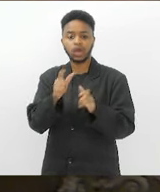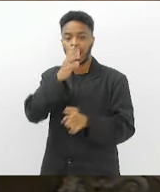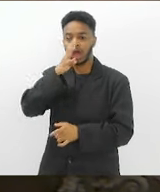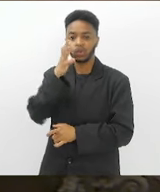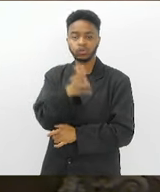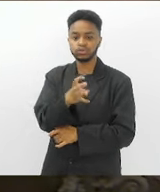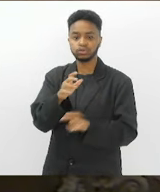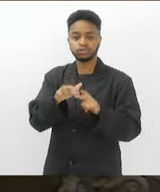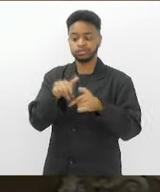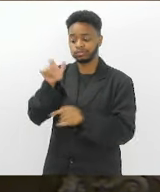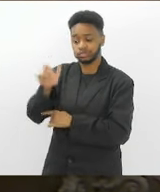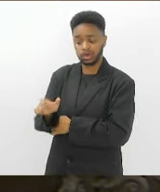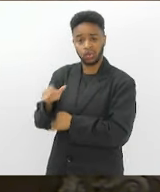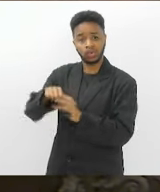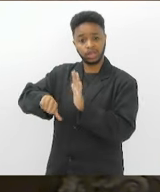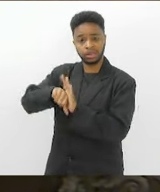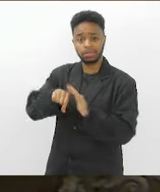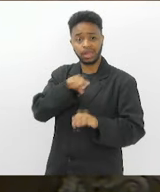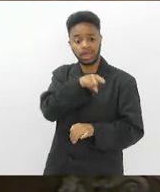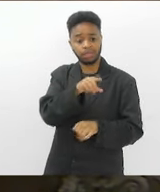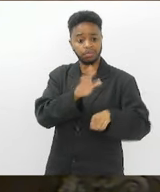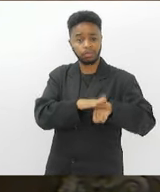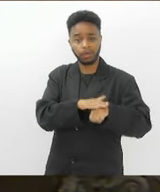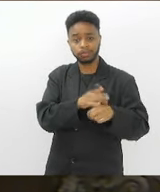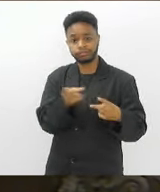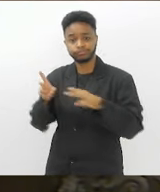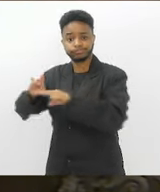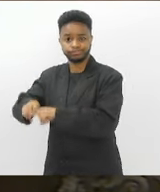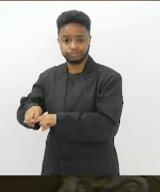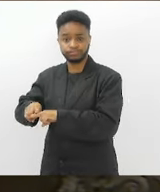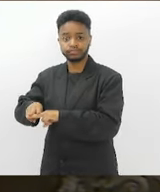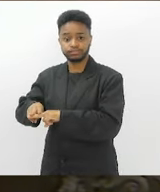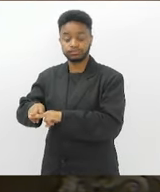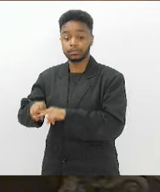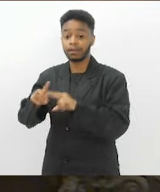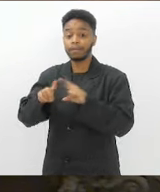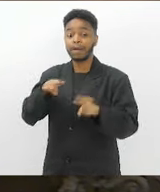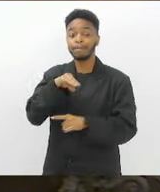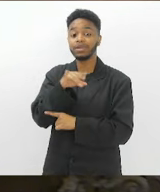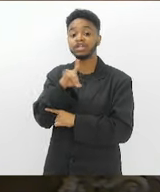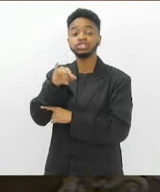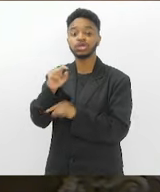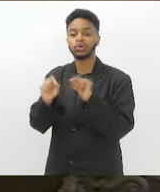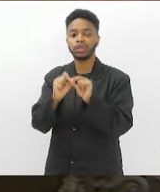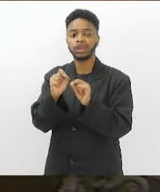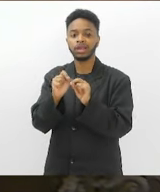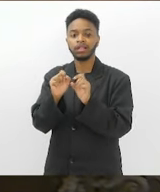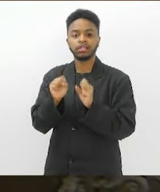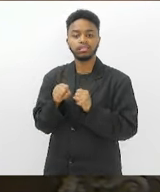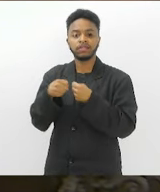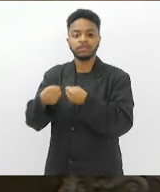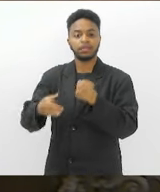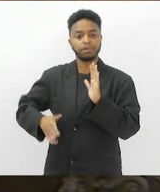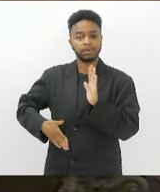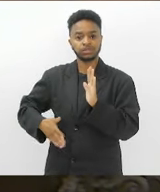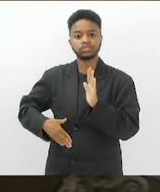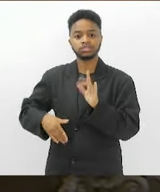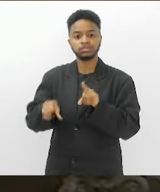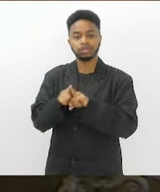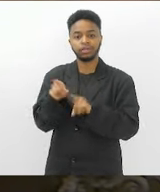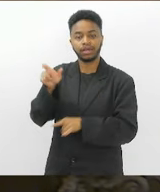criminoso que ele mesmo prendeu? Uma mídia que endeusa bandidos e um assassino